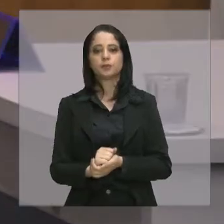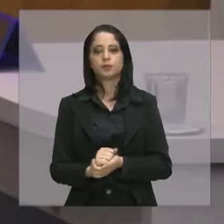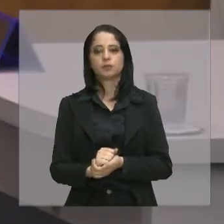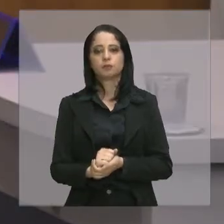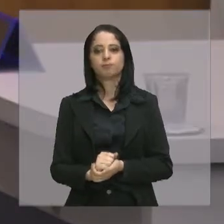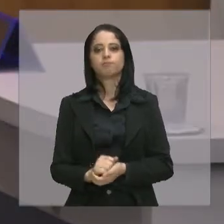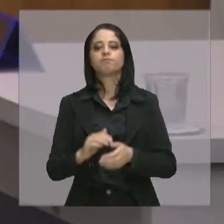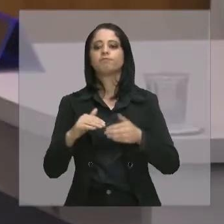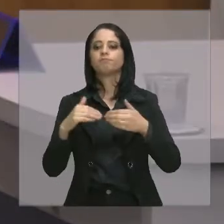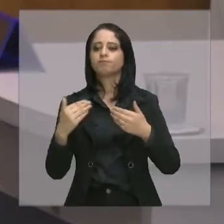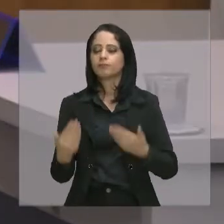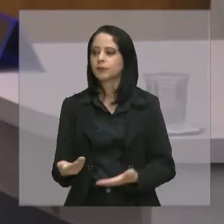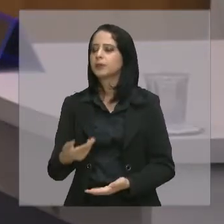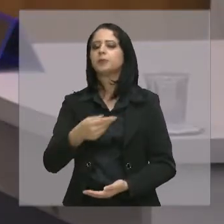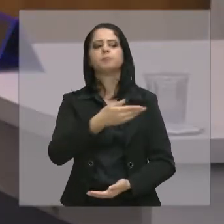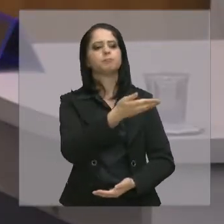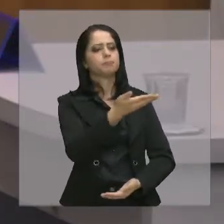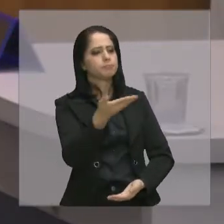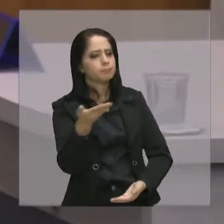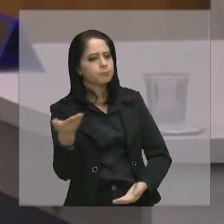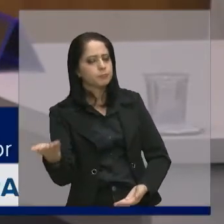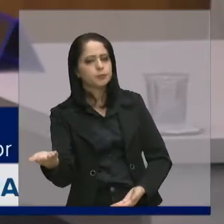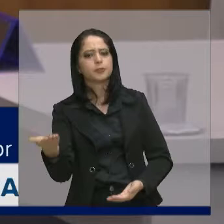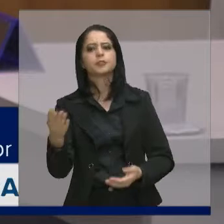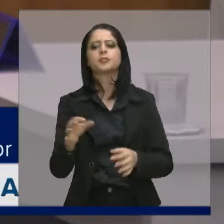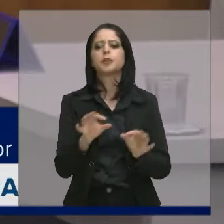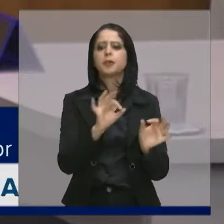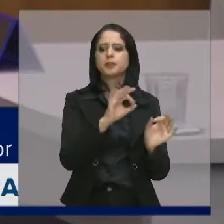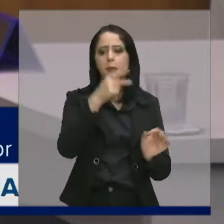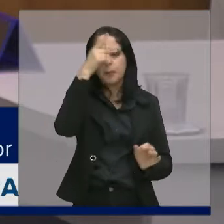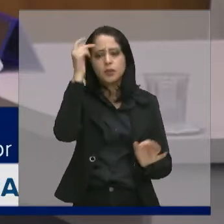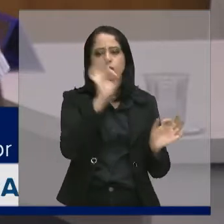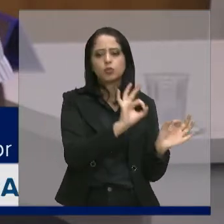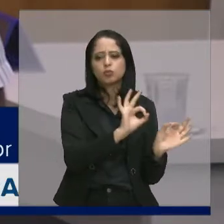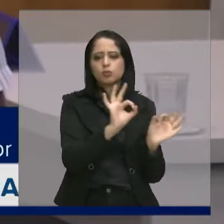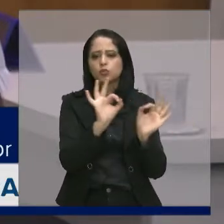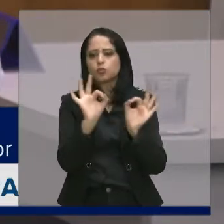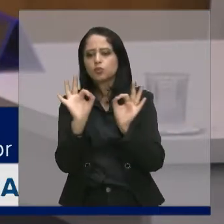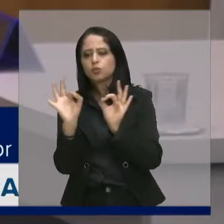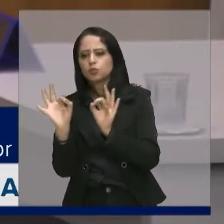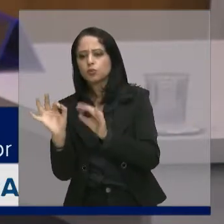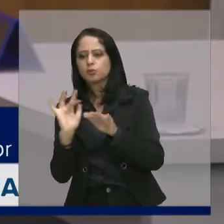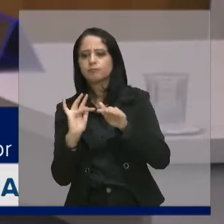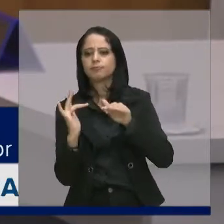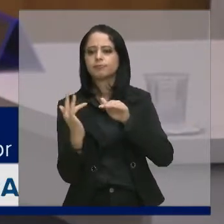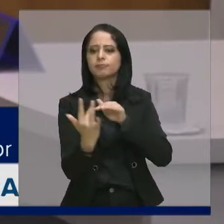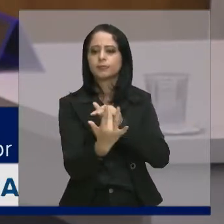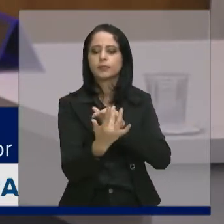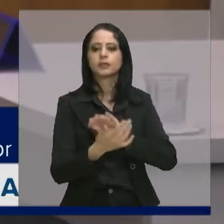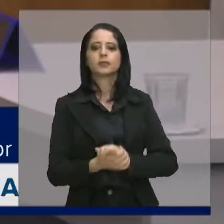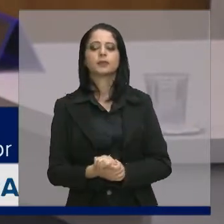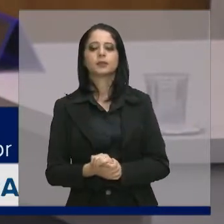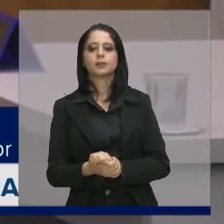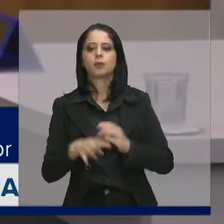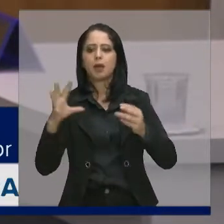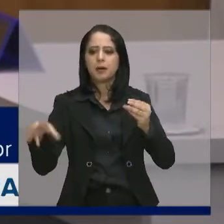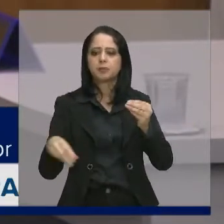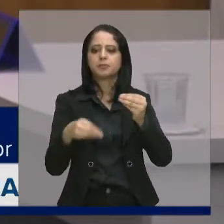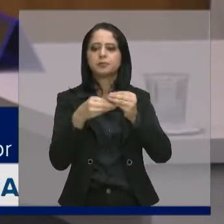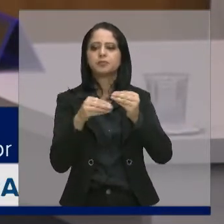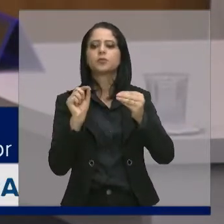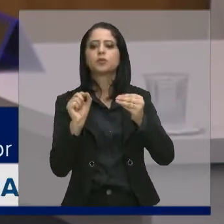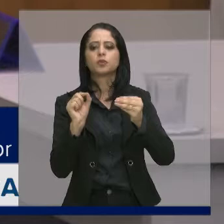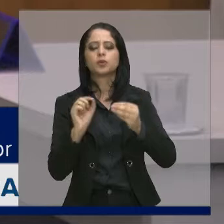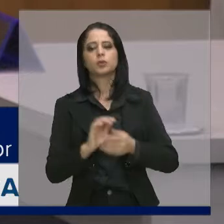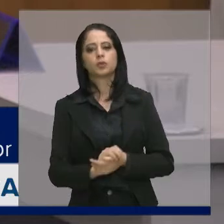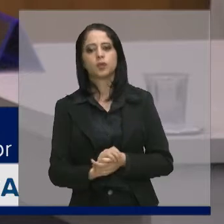Senhor presidente, senhores vereadores, público que nos acompanha pelas redes sociais, eu quero, senhor presidente, fazer um pequeno comentário na tarde de hoje. Nós estamos